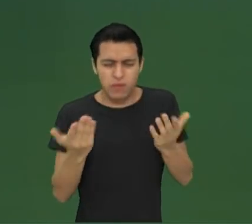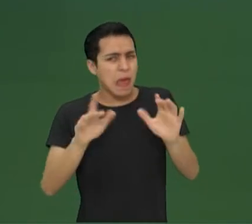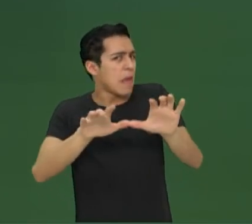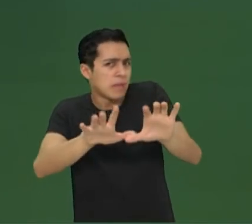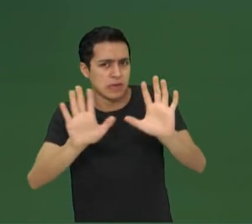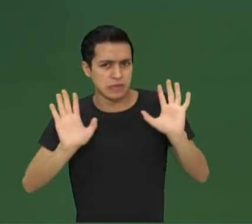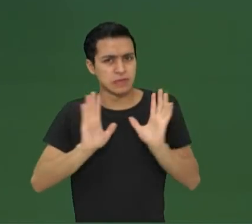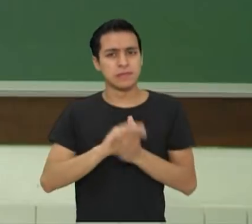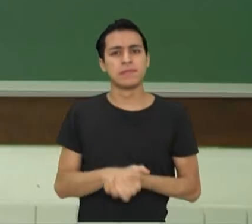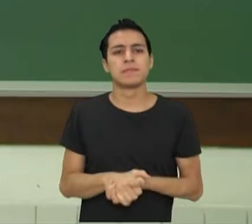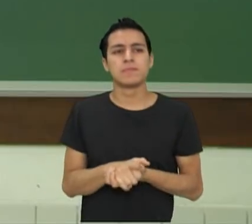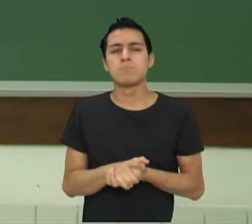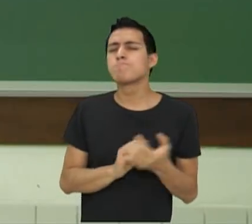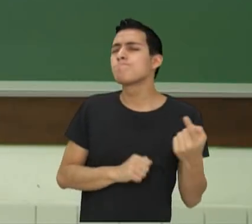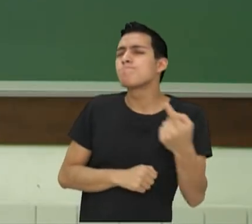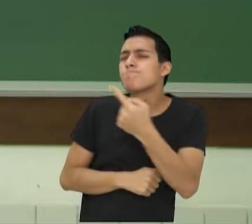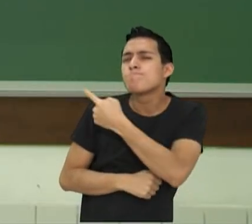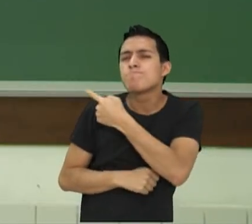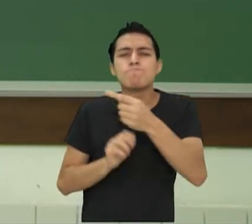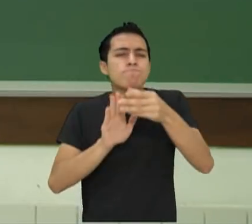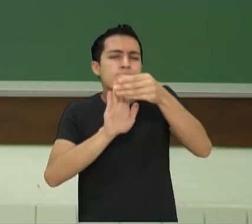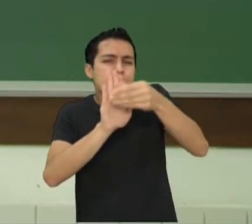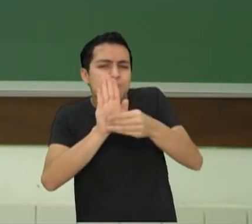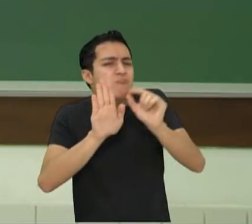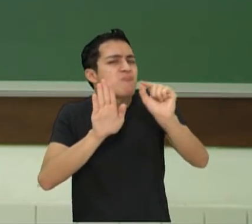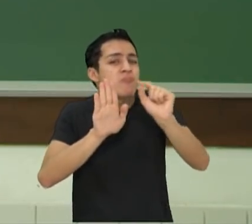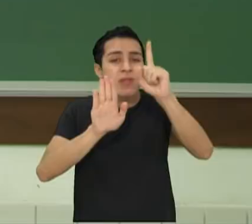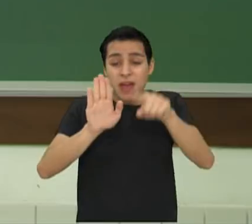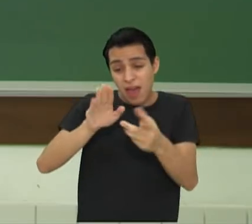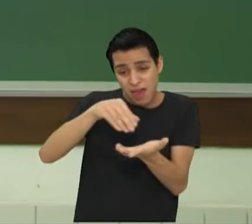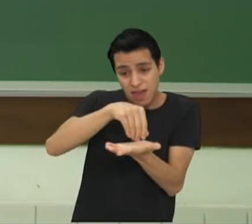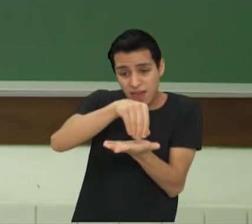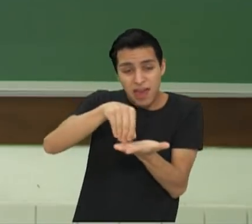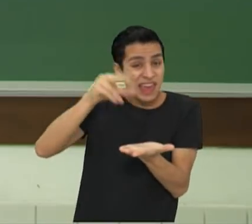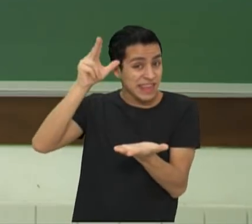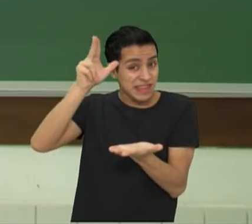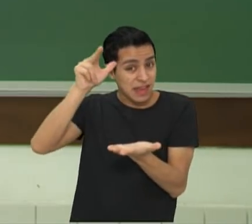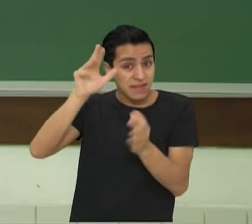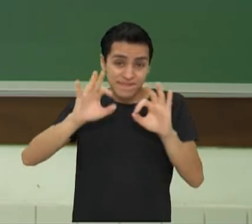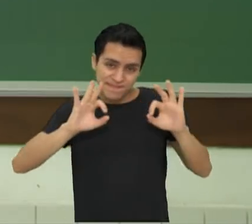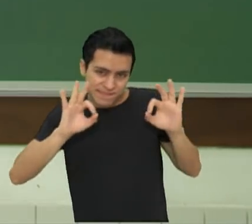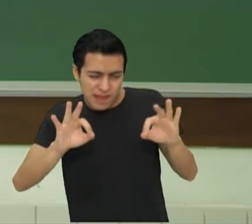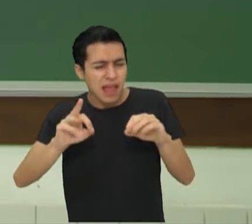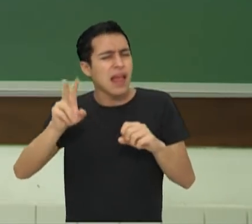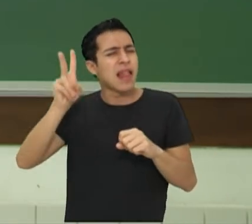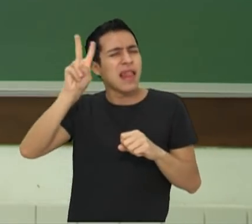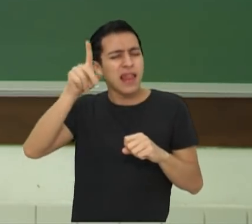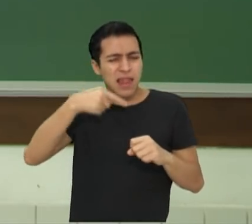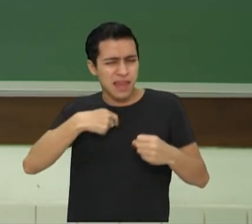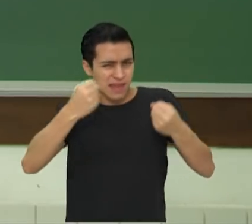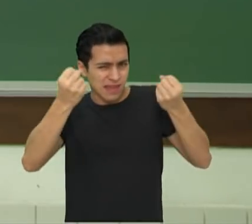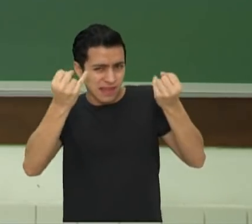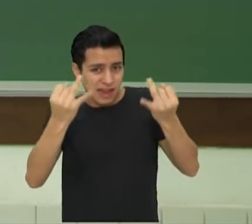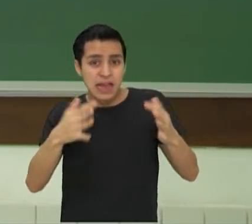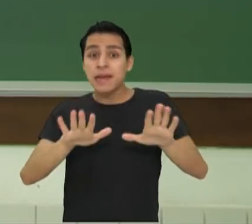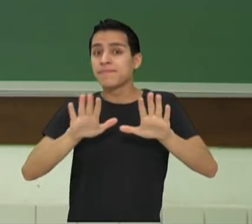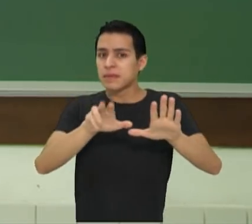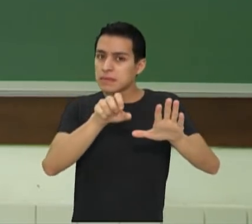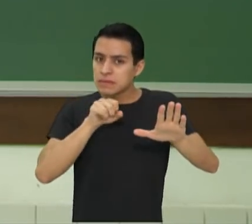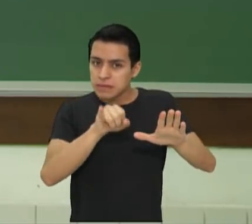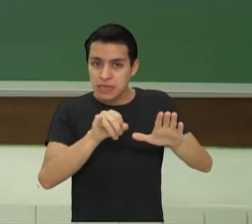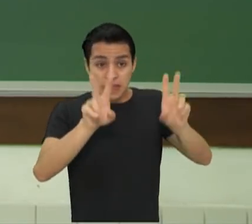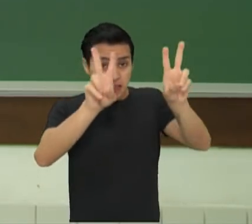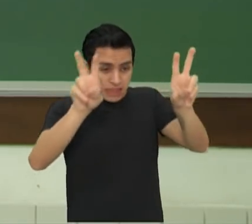vamos falar sobre o quê? Né? Vamos continuar falando sobre o xadrez. Então, lembra que a gente falou que o xadrez, se formos se aprofundar